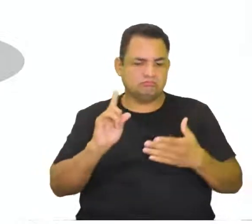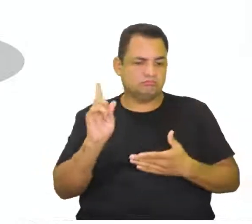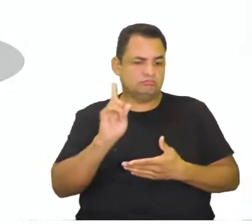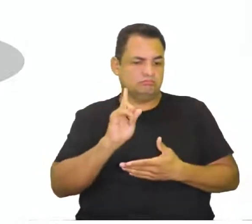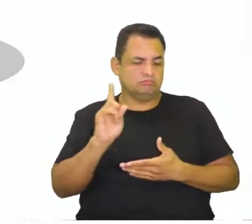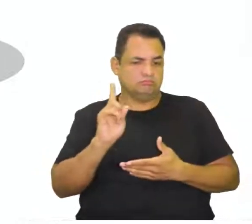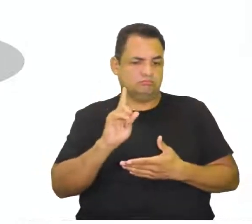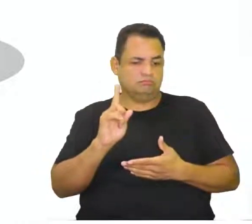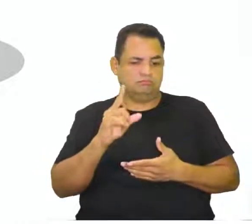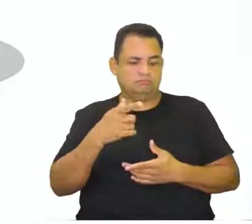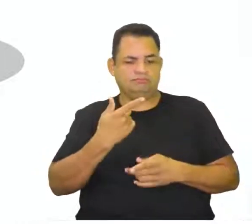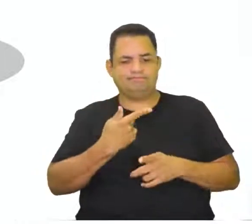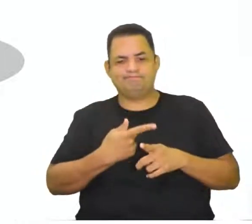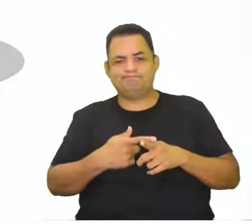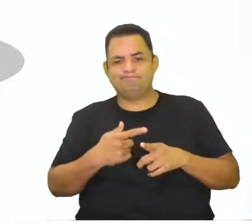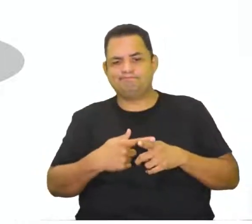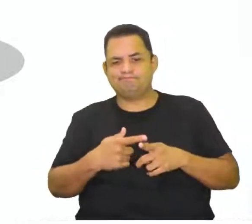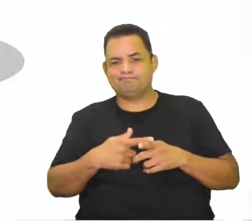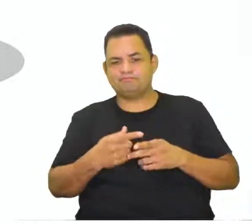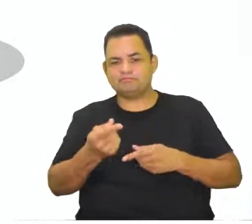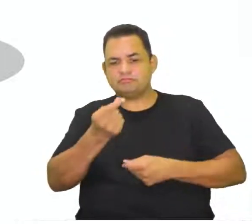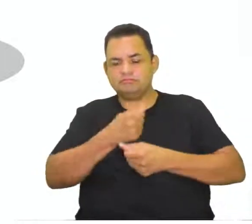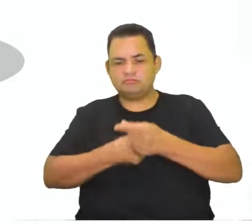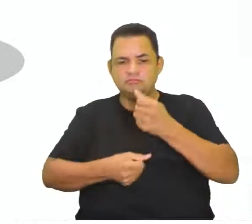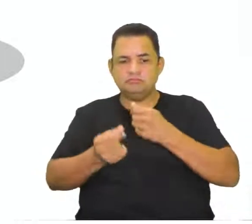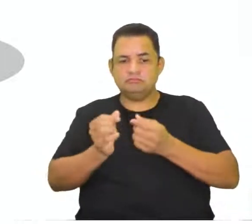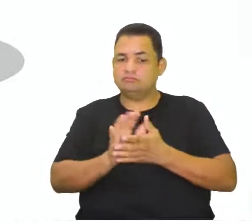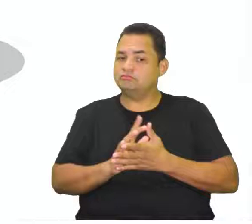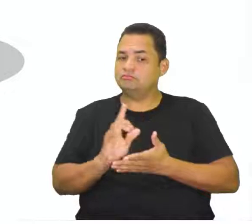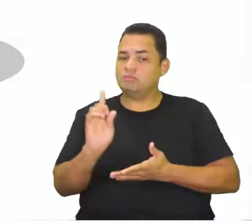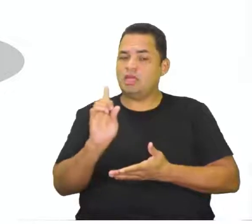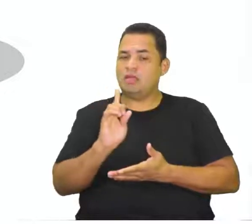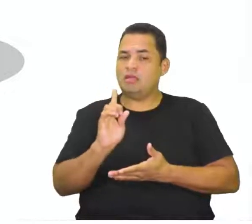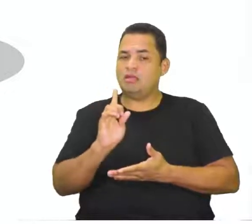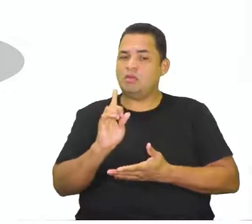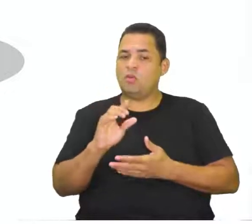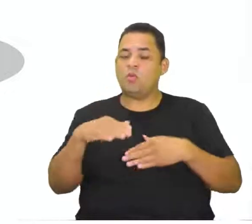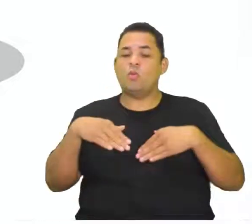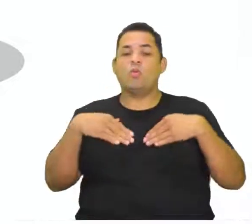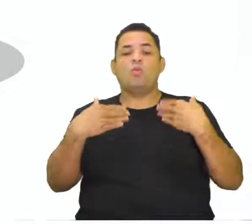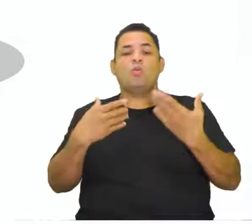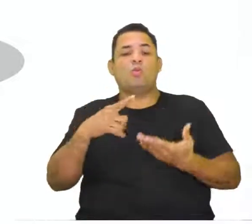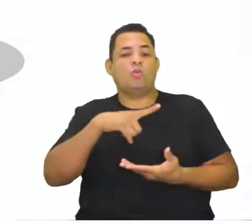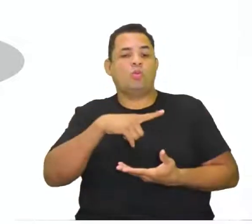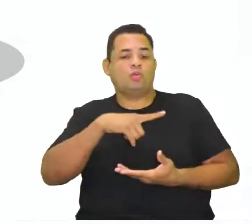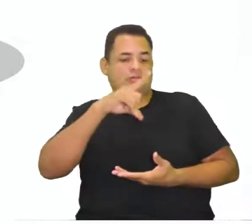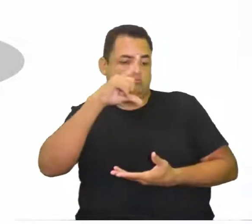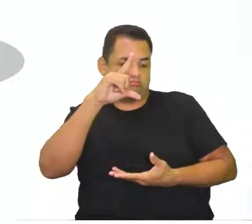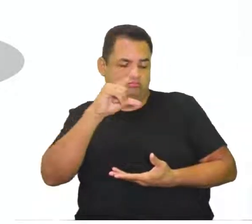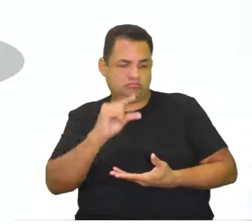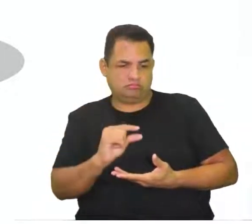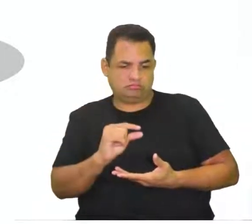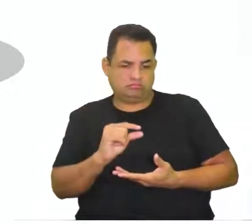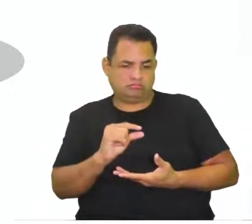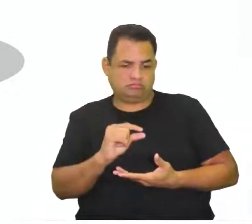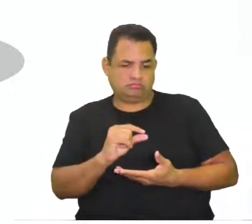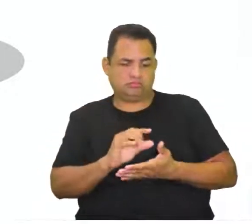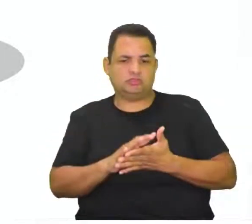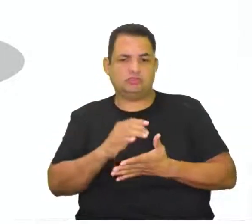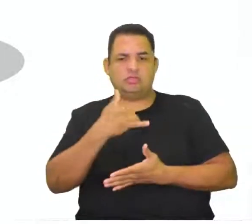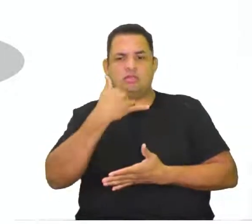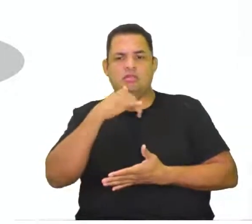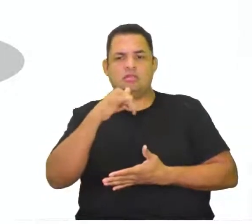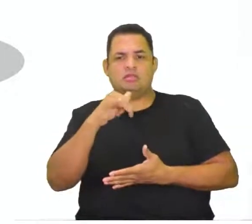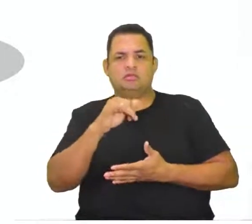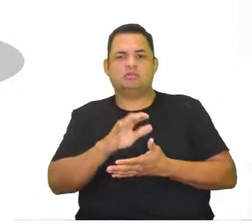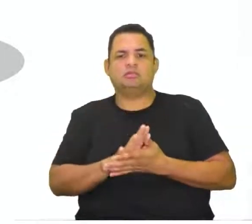produzir prejuízos econômicos, tá? Ao contrário, quando a gente tem a redução, por exemplo, de energia, está